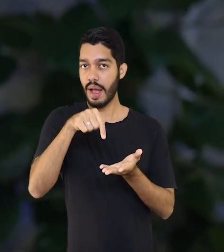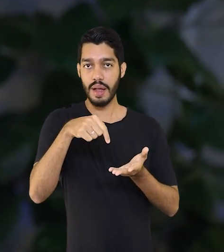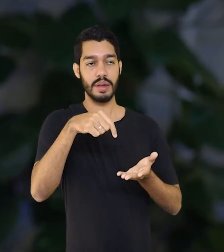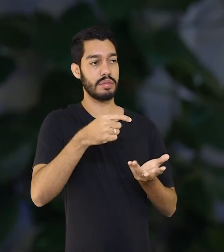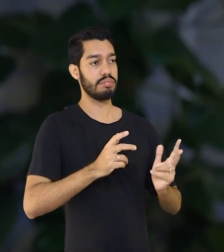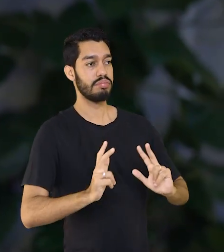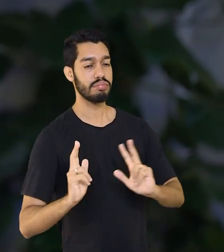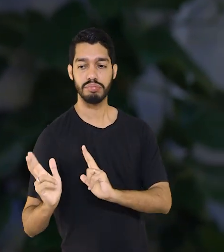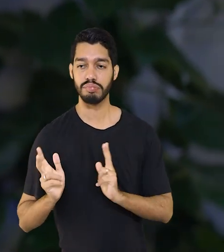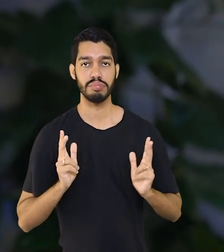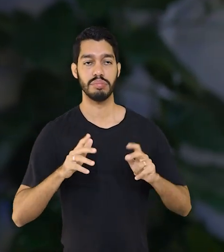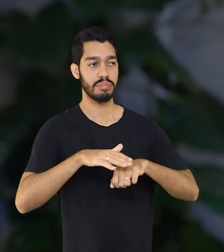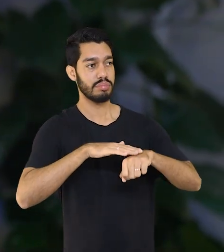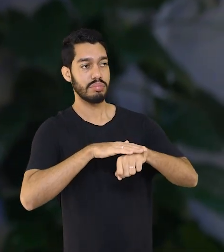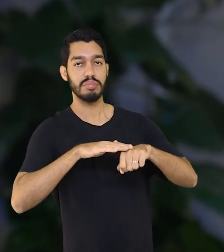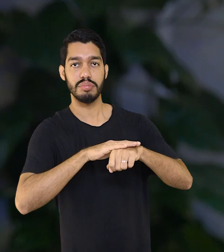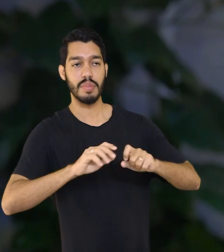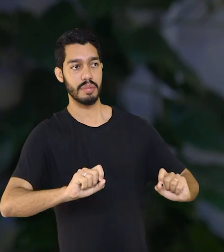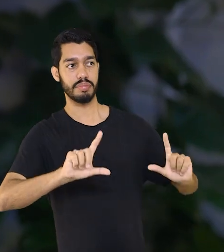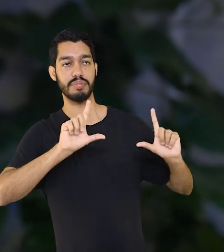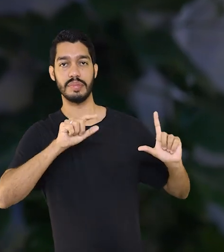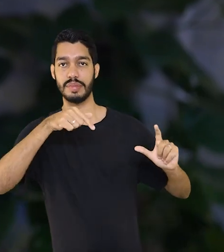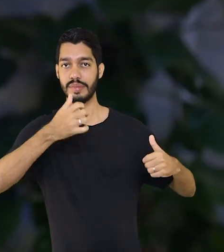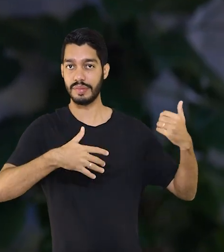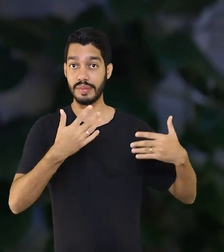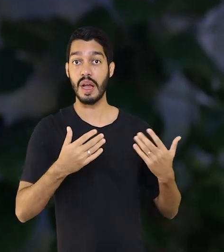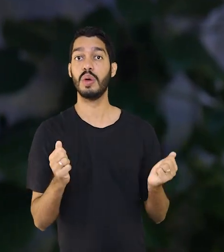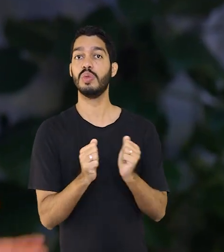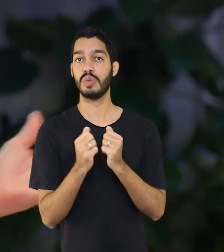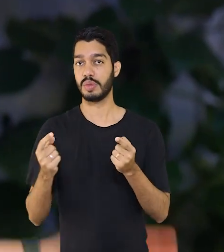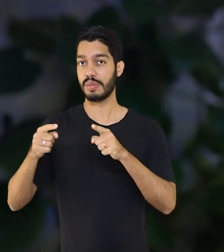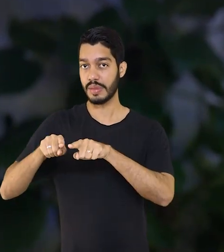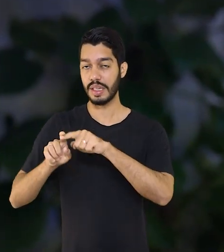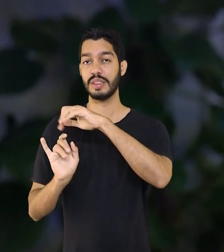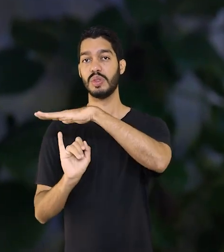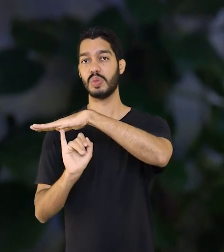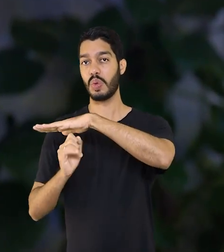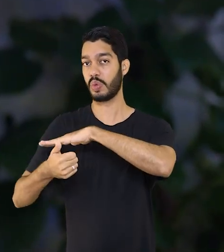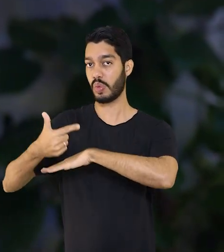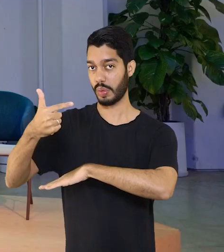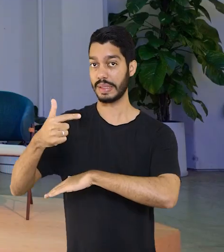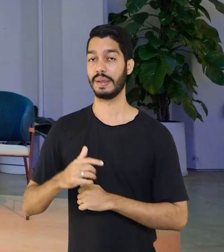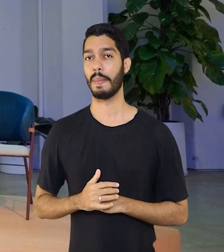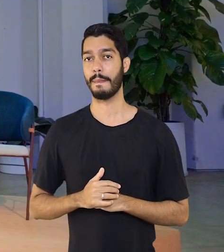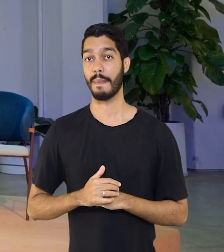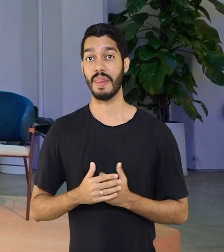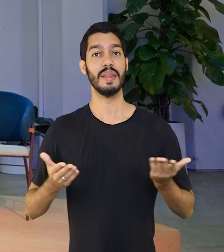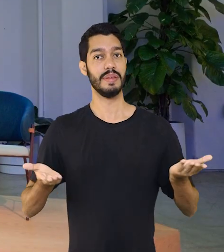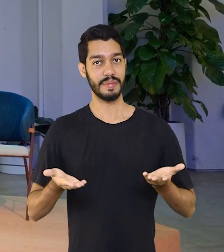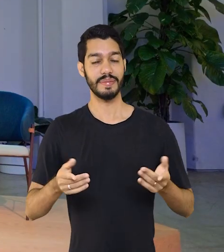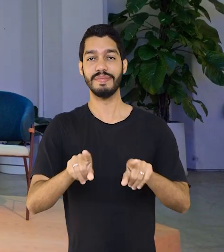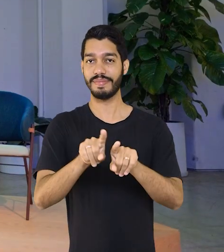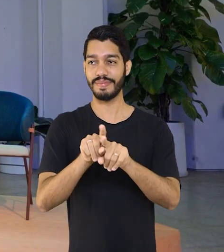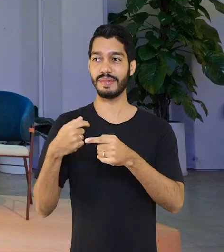painéis e debates que a gente está tendo a alegria de realizar em parceria com o Instituto 12. E chamar